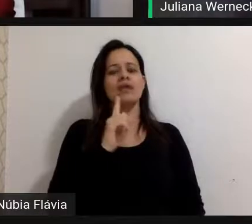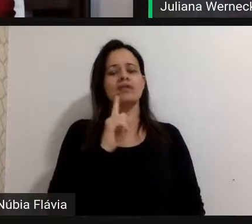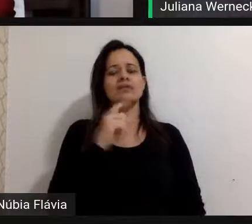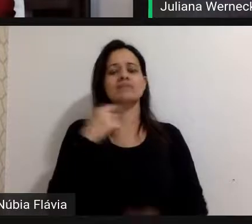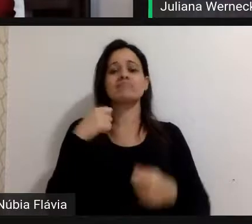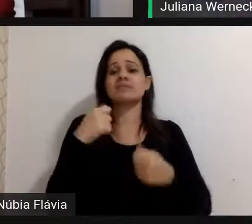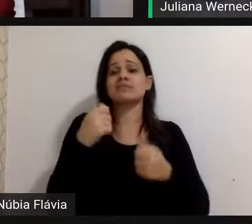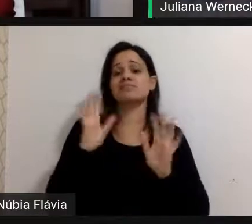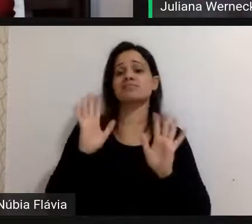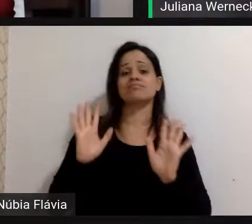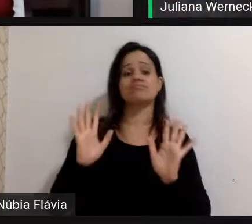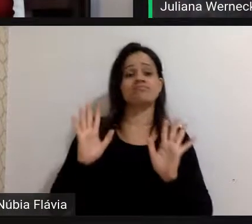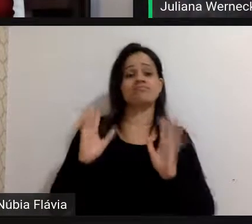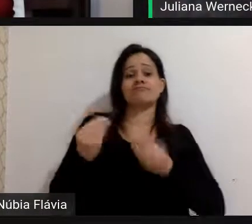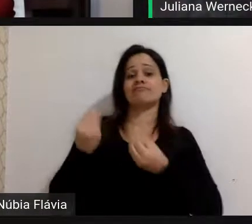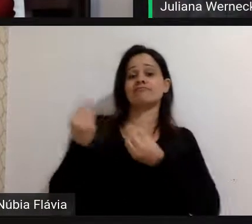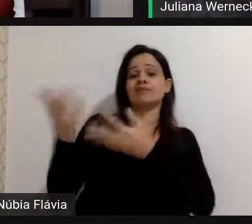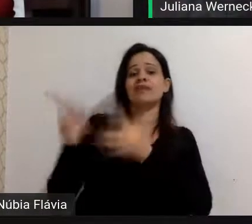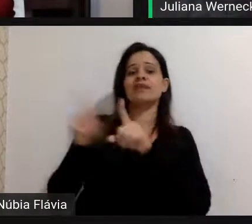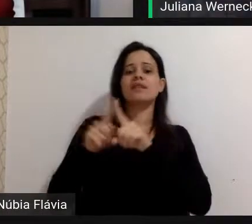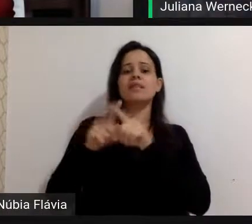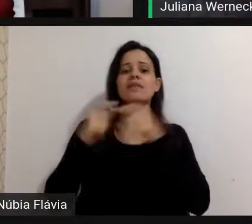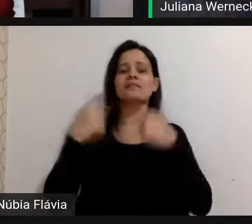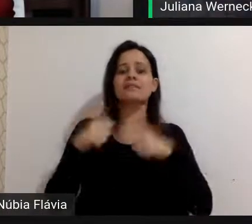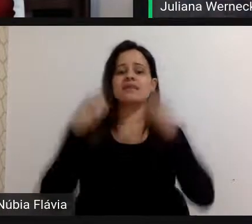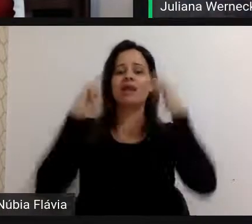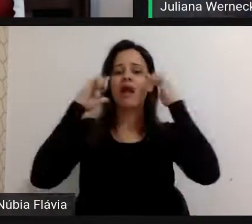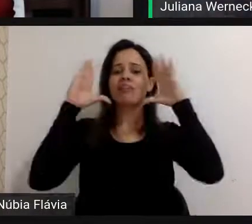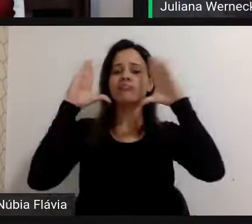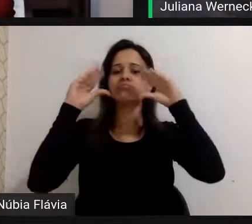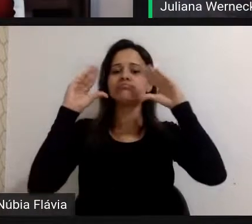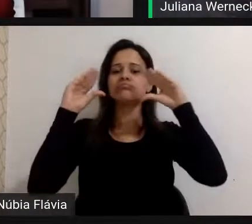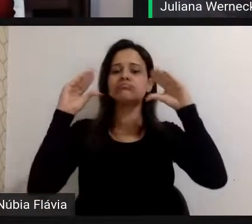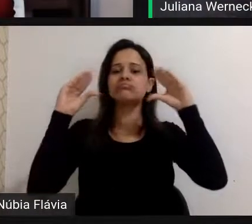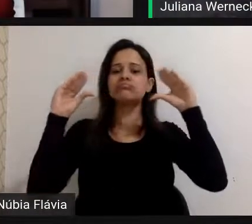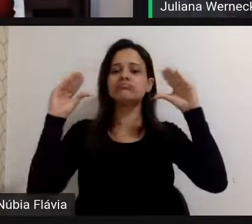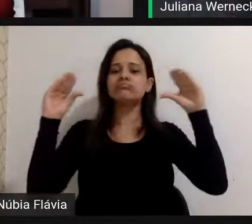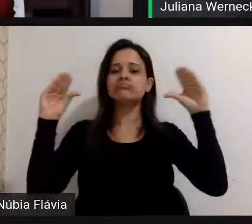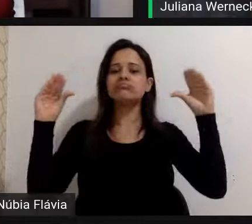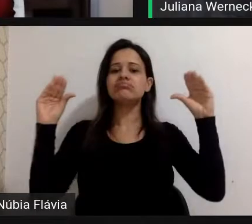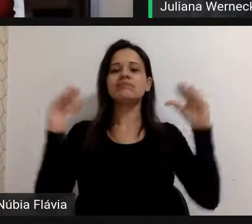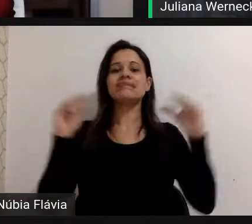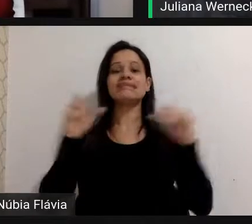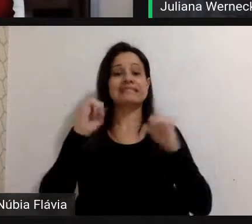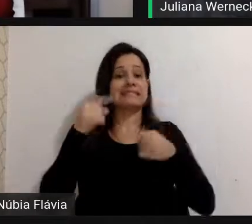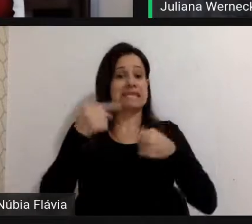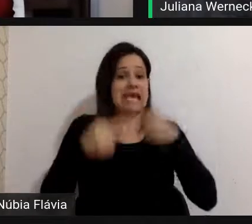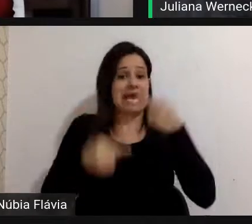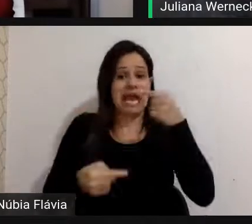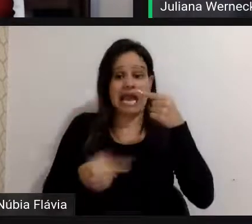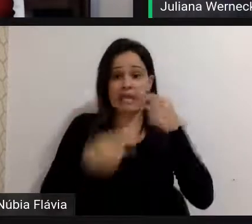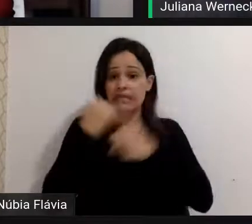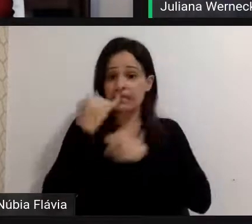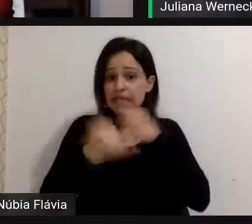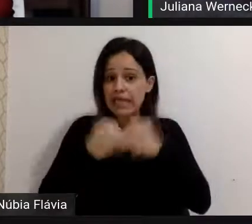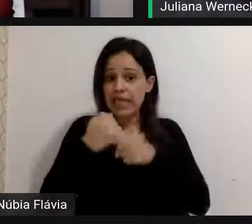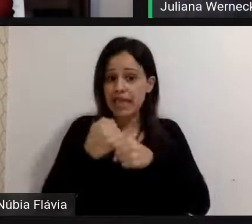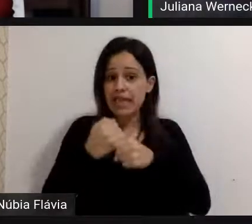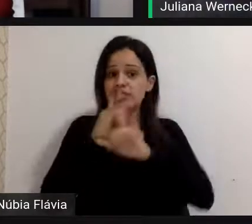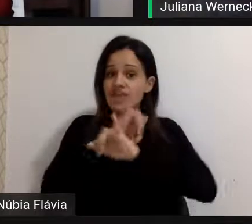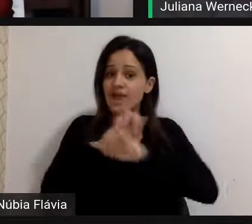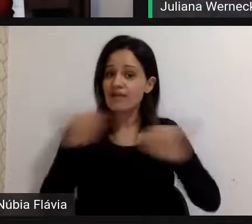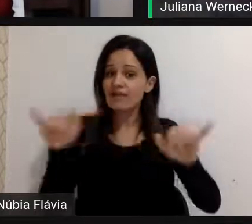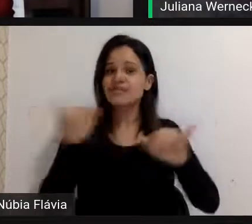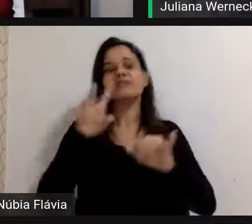o... E relaxar também, né, então a gente até antes, né, de começar a dizer, bom, gente, se cair alguma coisa, a gente vai lá, o